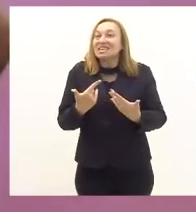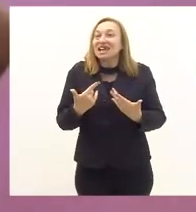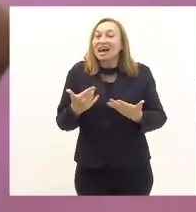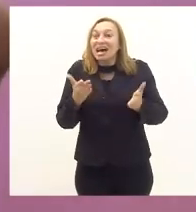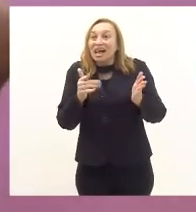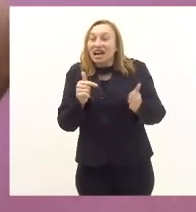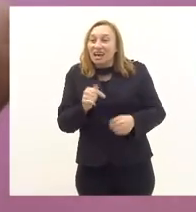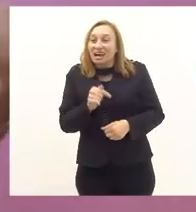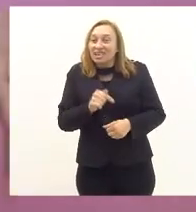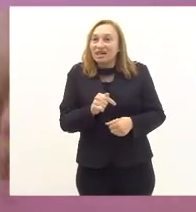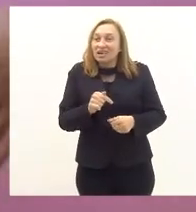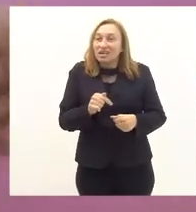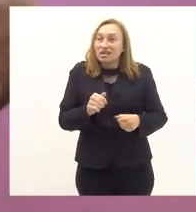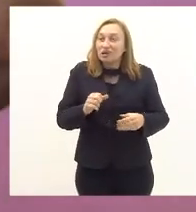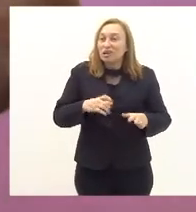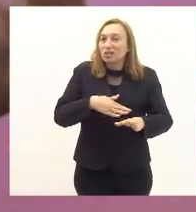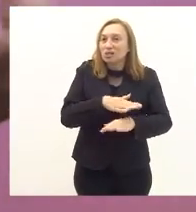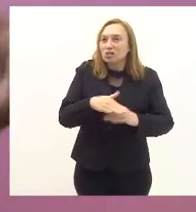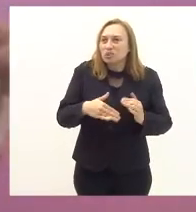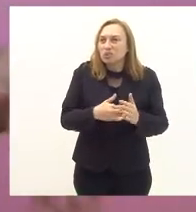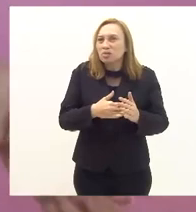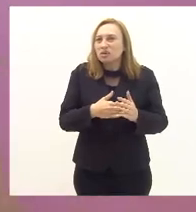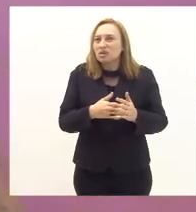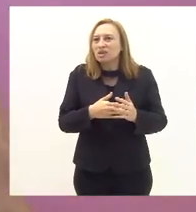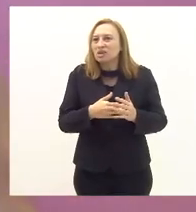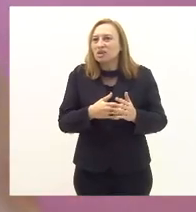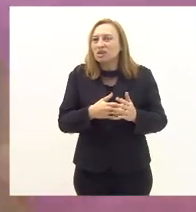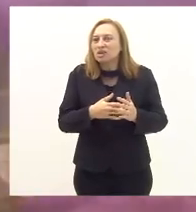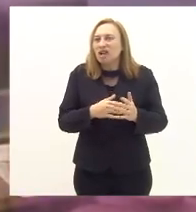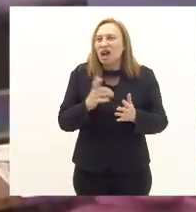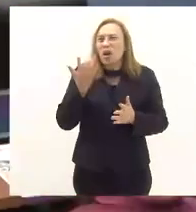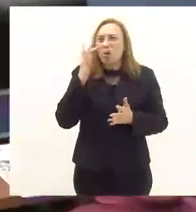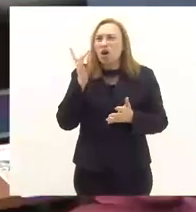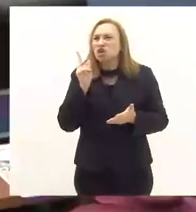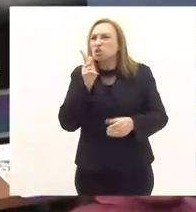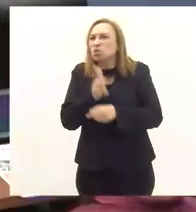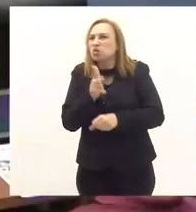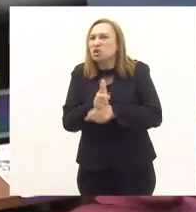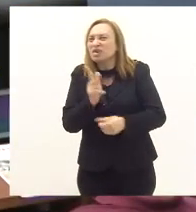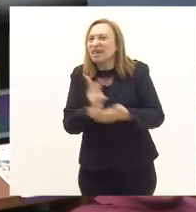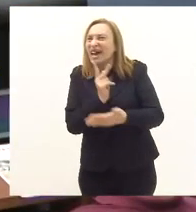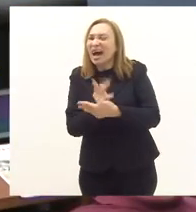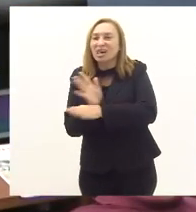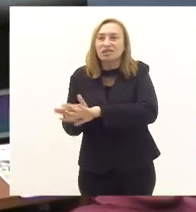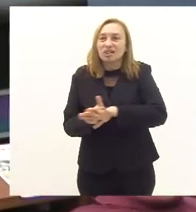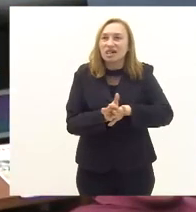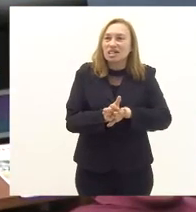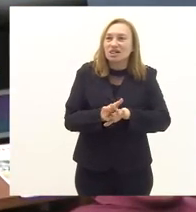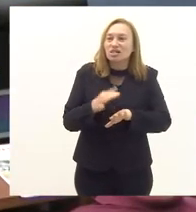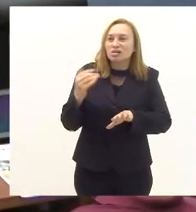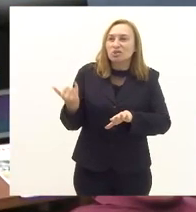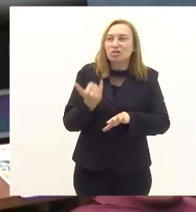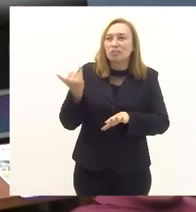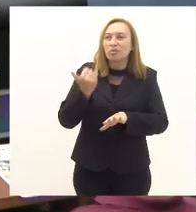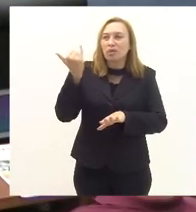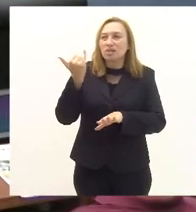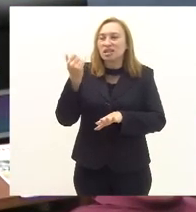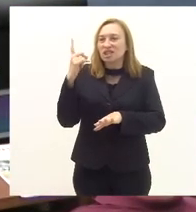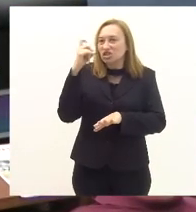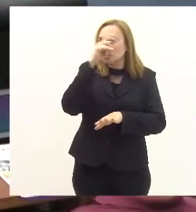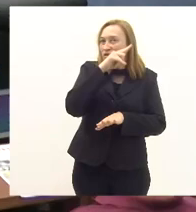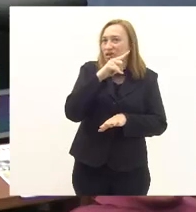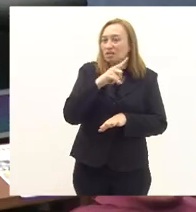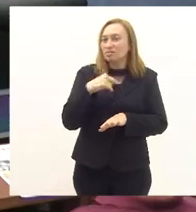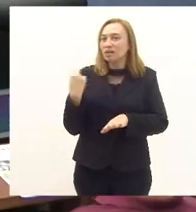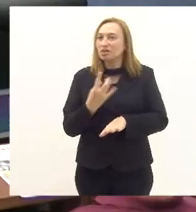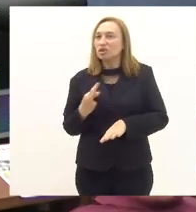para todas as... Olha, eu acho que não é esse vídeo, hein? Entrou o vídeo errado. É super importante. É porque as coisas são bem difíceis para a gente